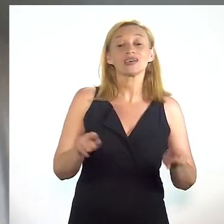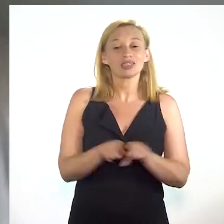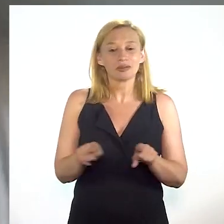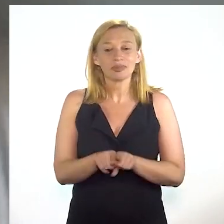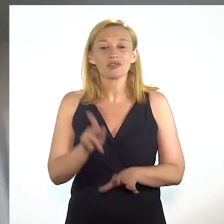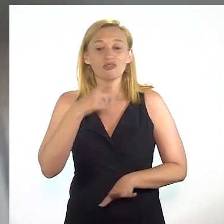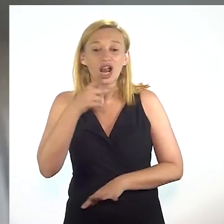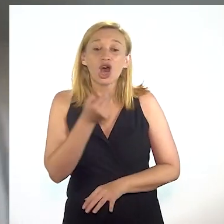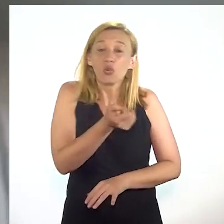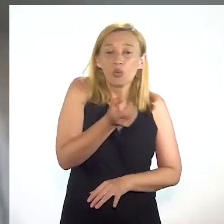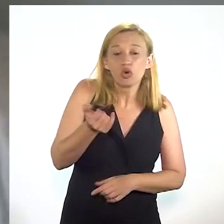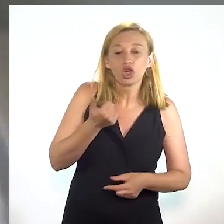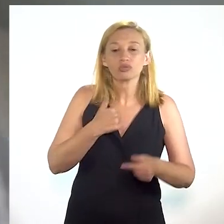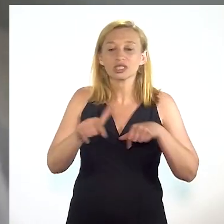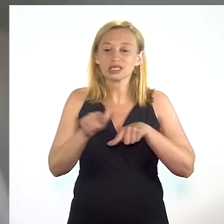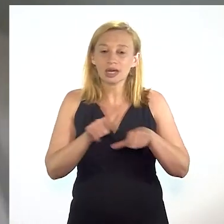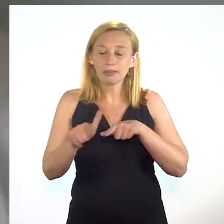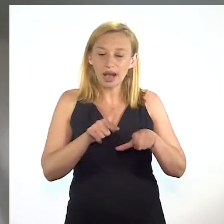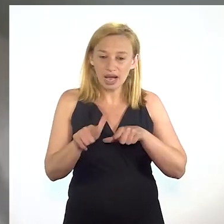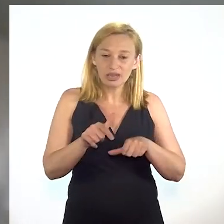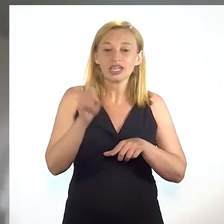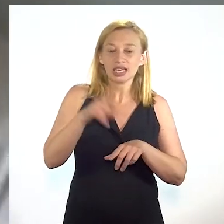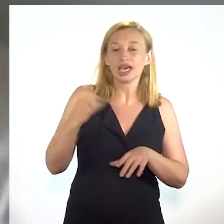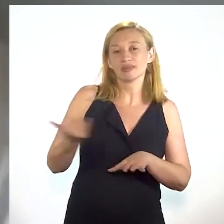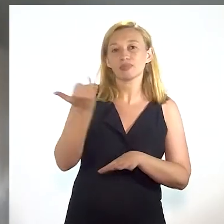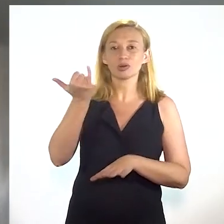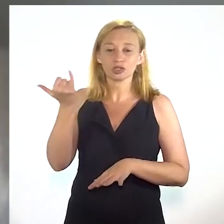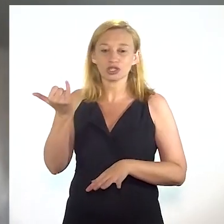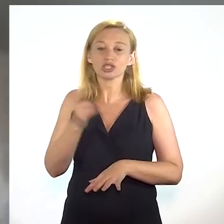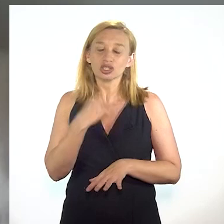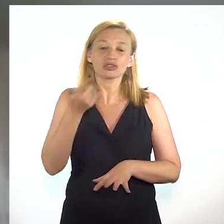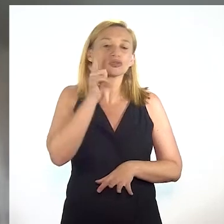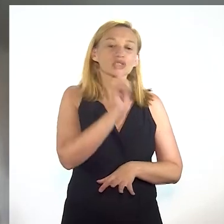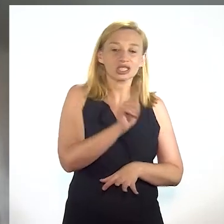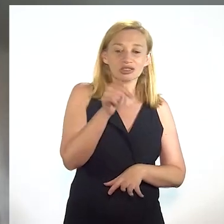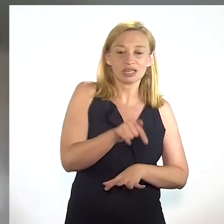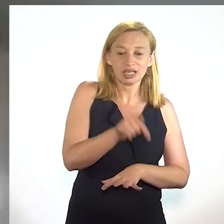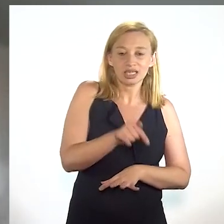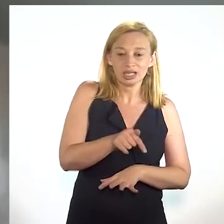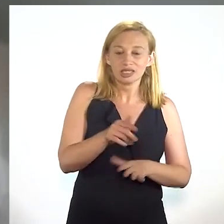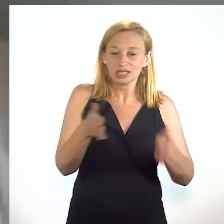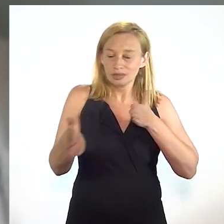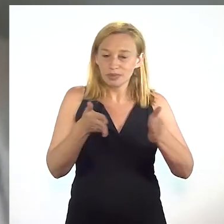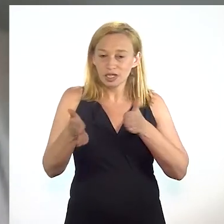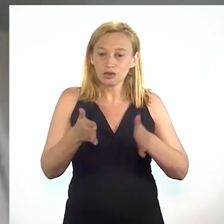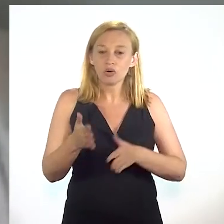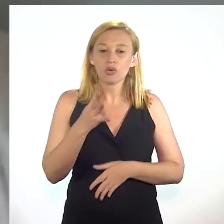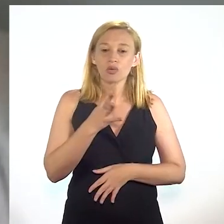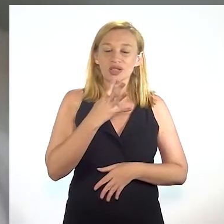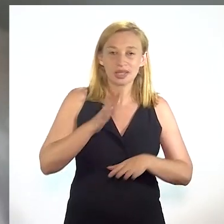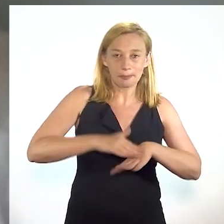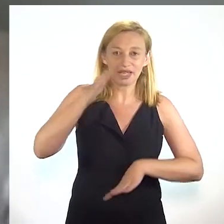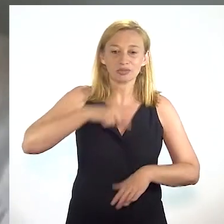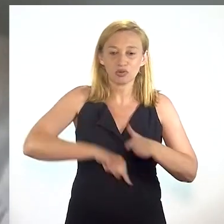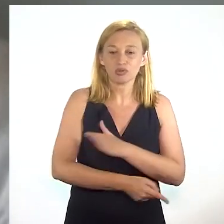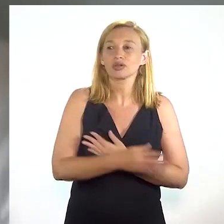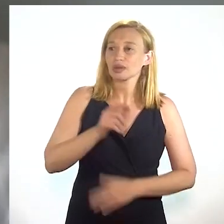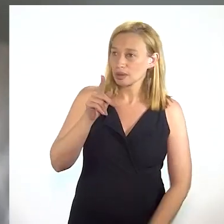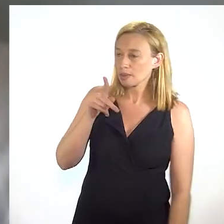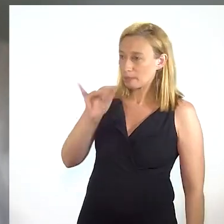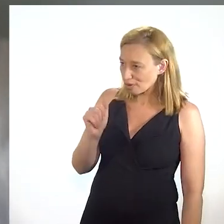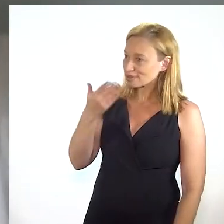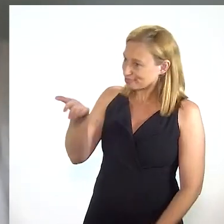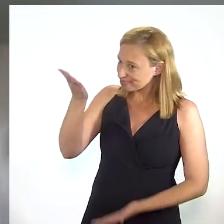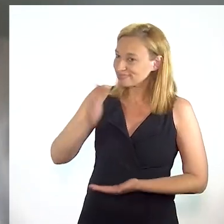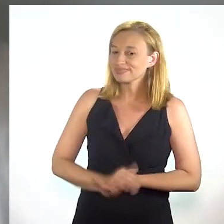E aí ele vai falar um pouquinho desse trabalho da Asplande, que é tão importante e que a gente está conseguindo aqui nesse período conhecer mais profundamente. Paulo, está